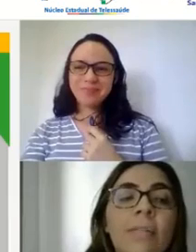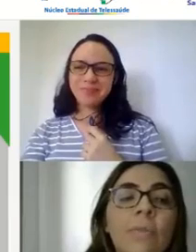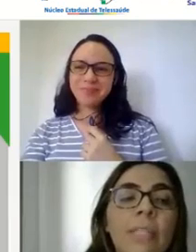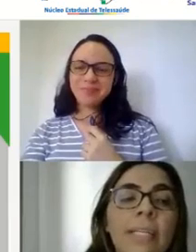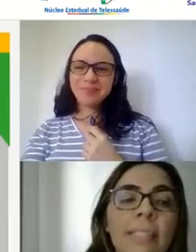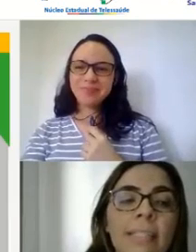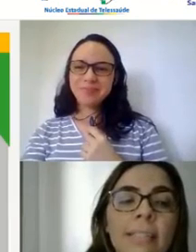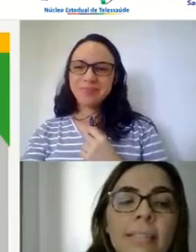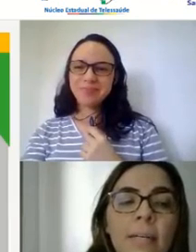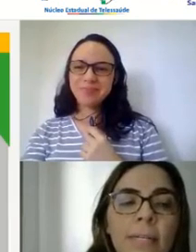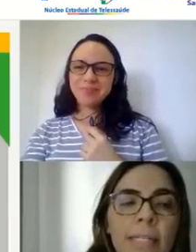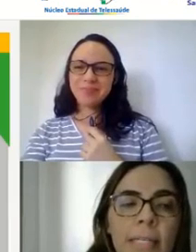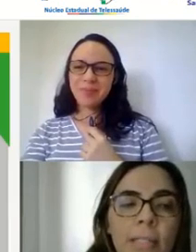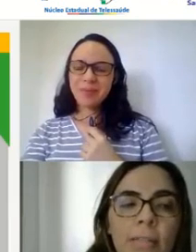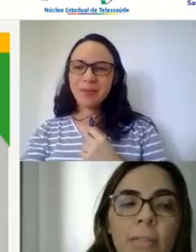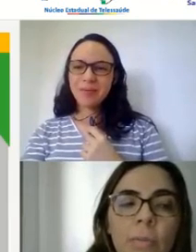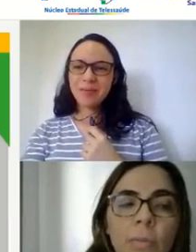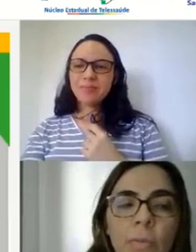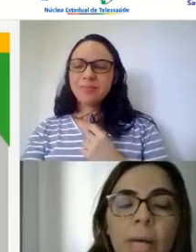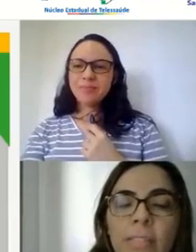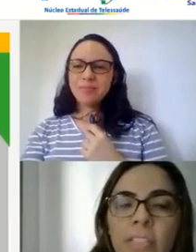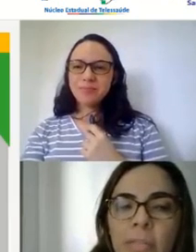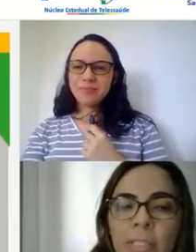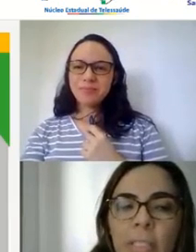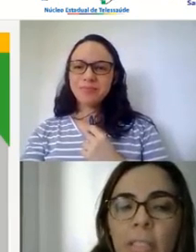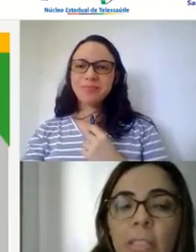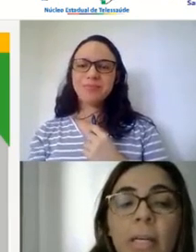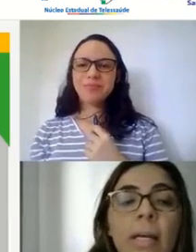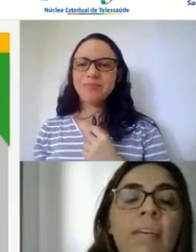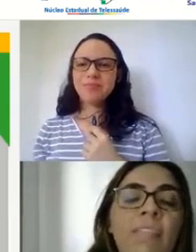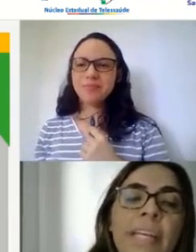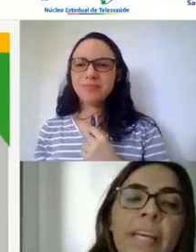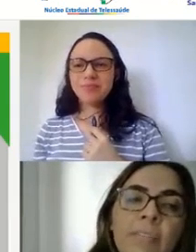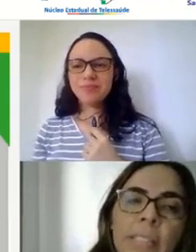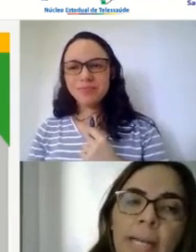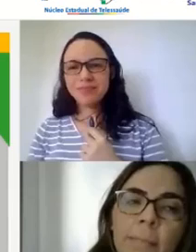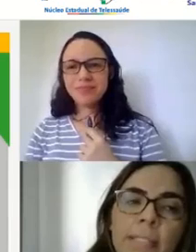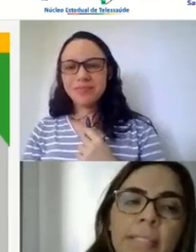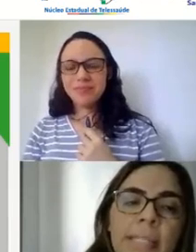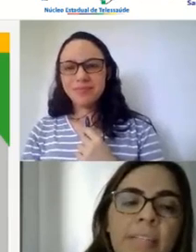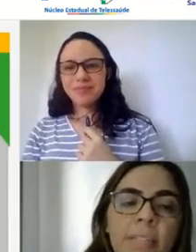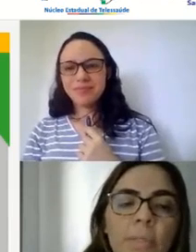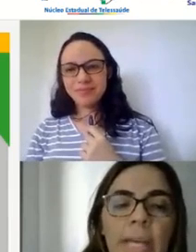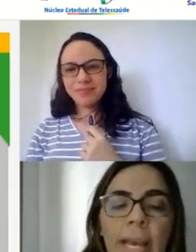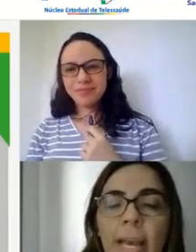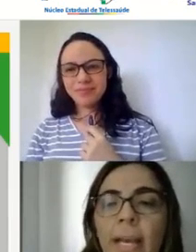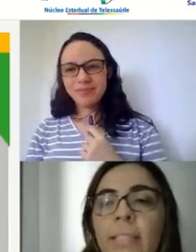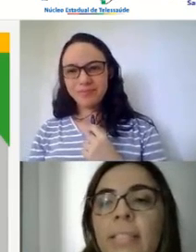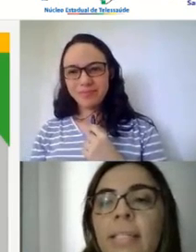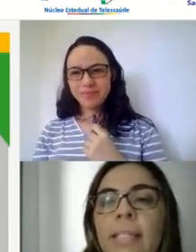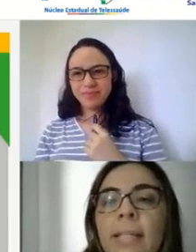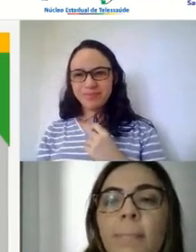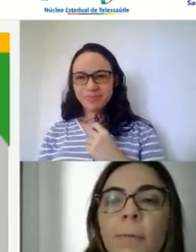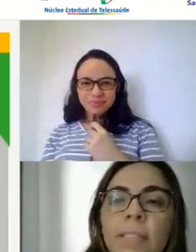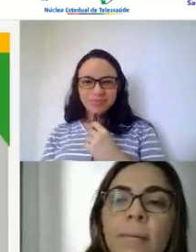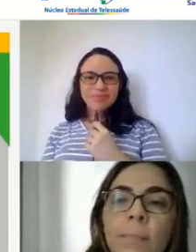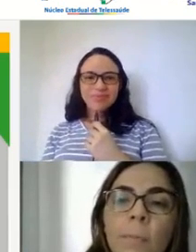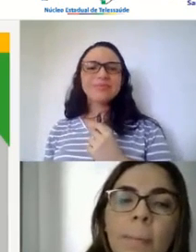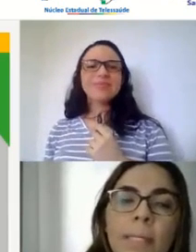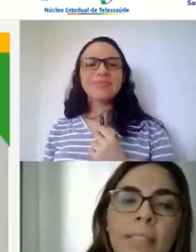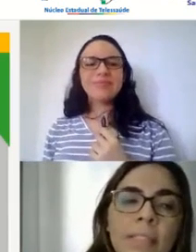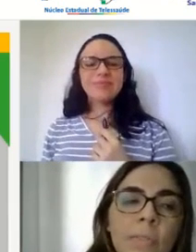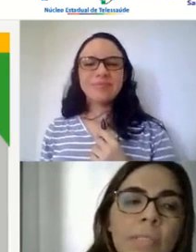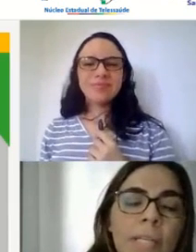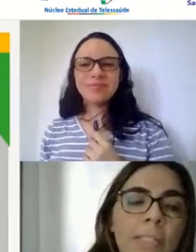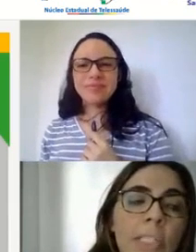que estão aqui fique à vontade para escrever no chevette e depositar no momento de discussão a